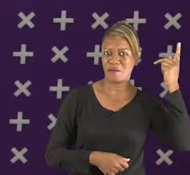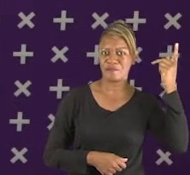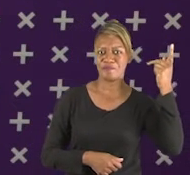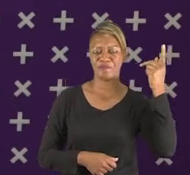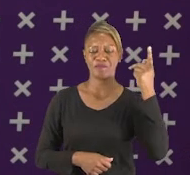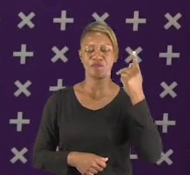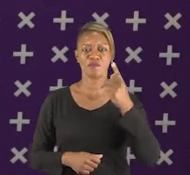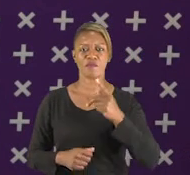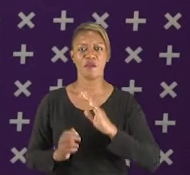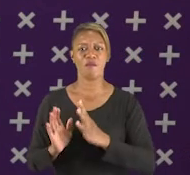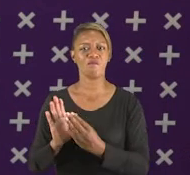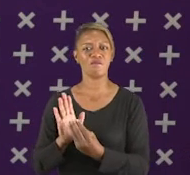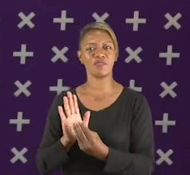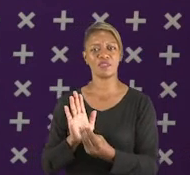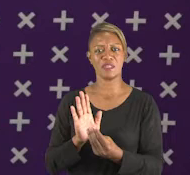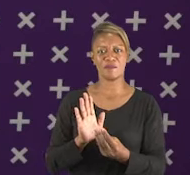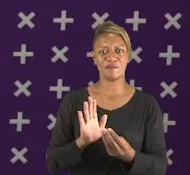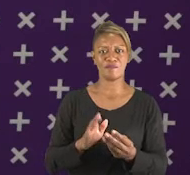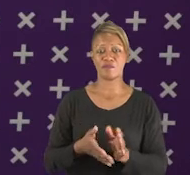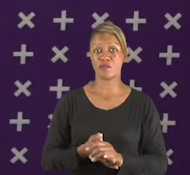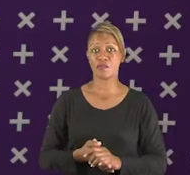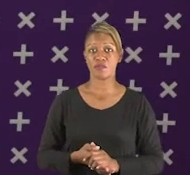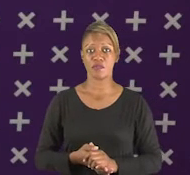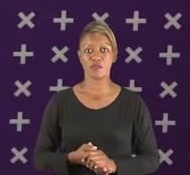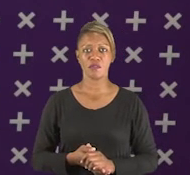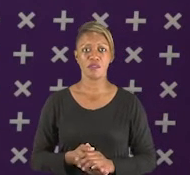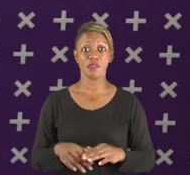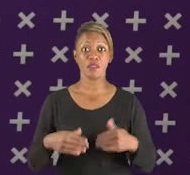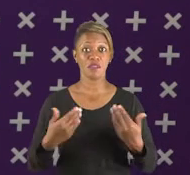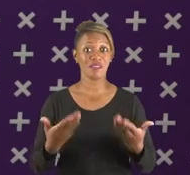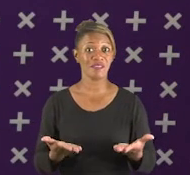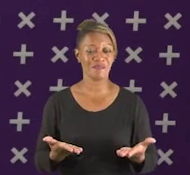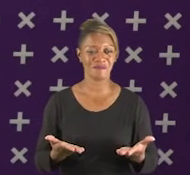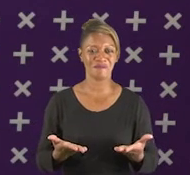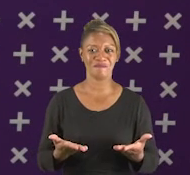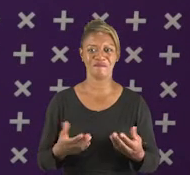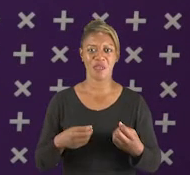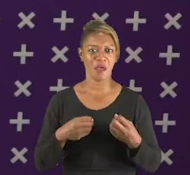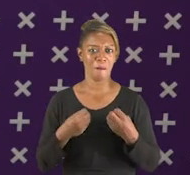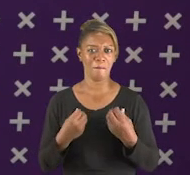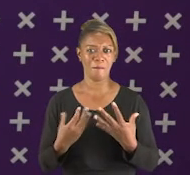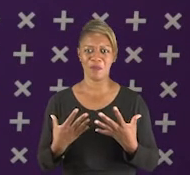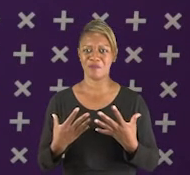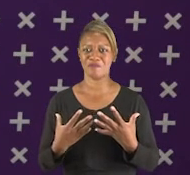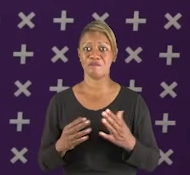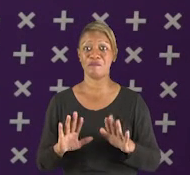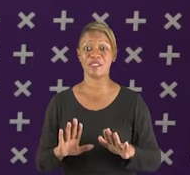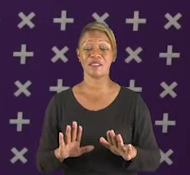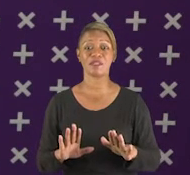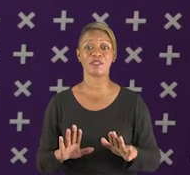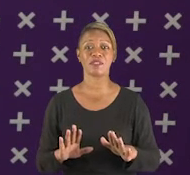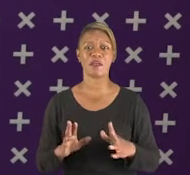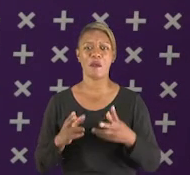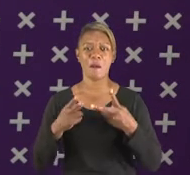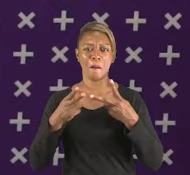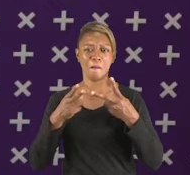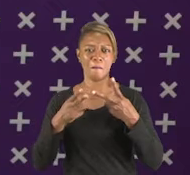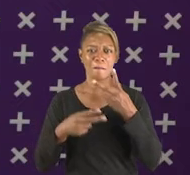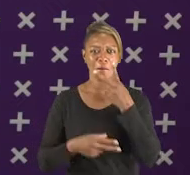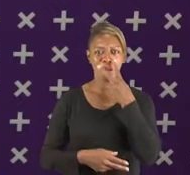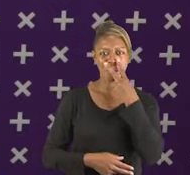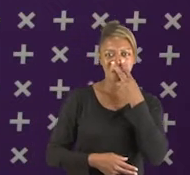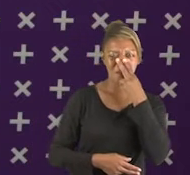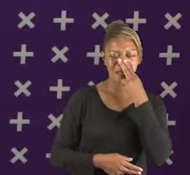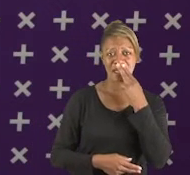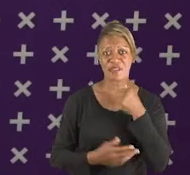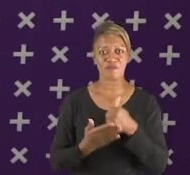ele traz esse poder essa capacidade a gente tem assistido a um bu Director design né mas me parece que ainda é